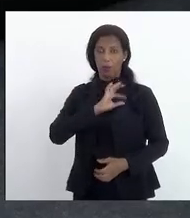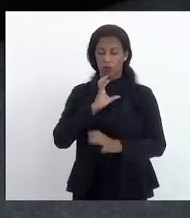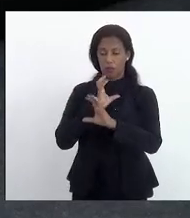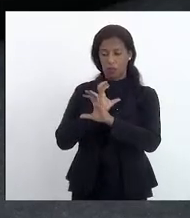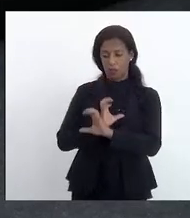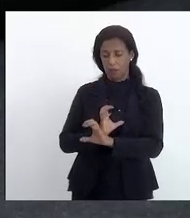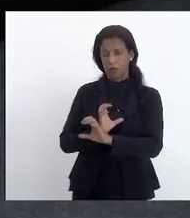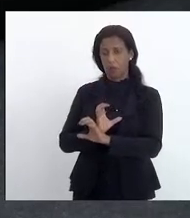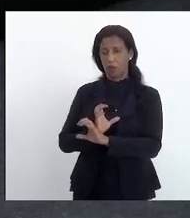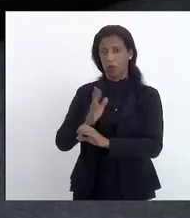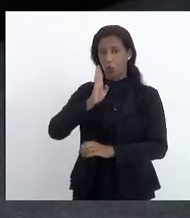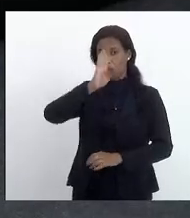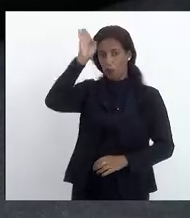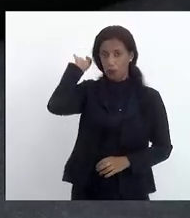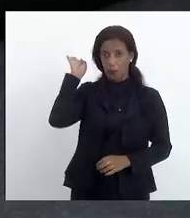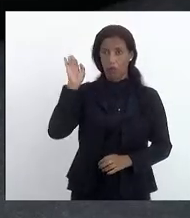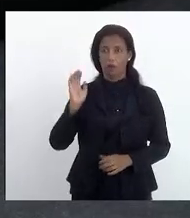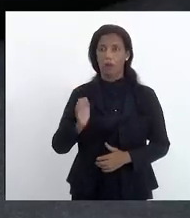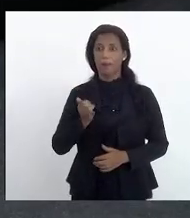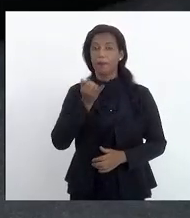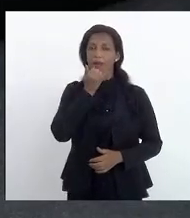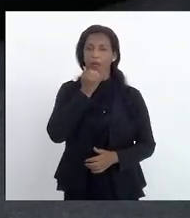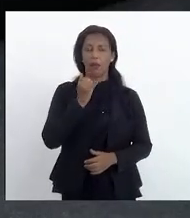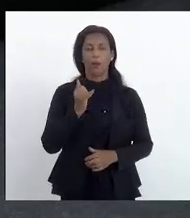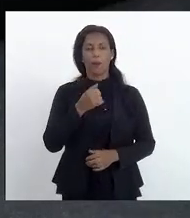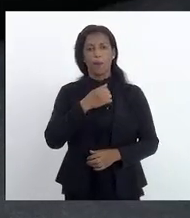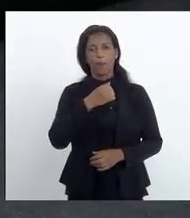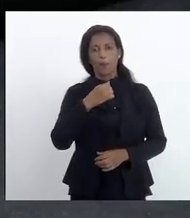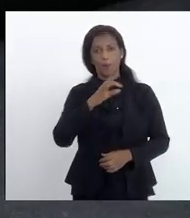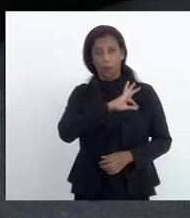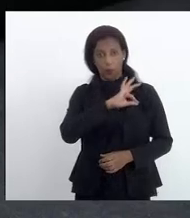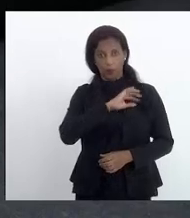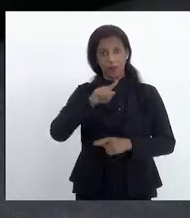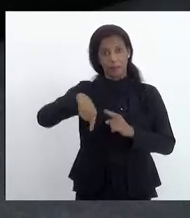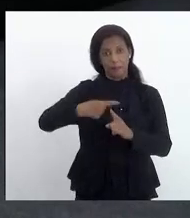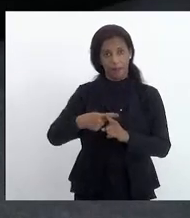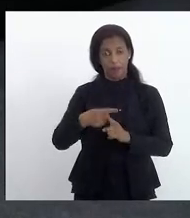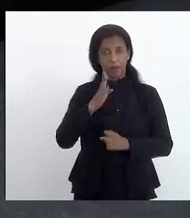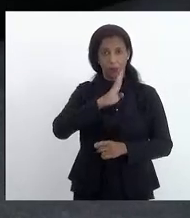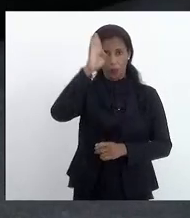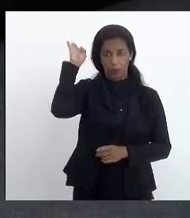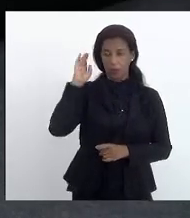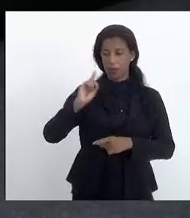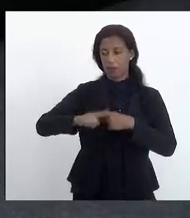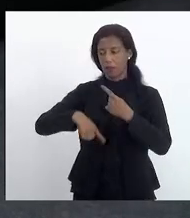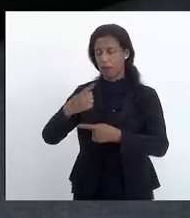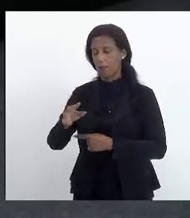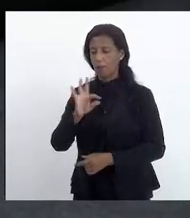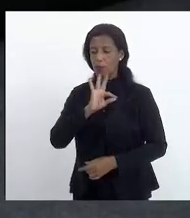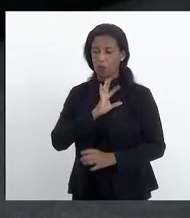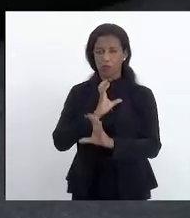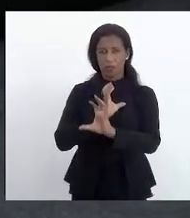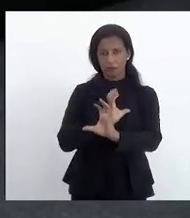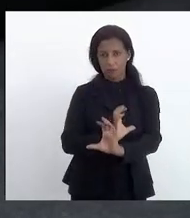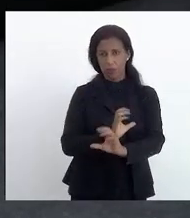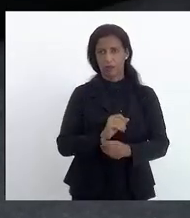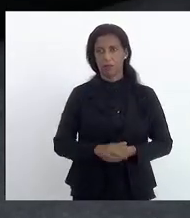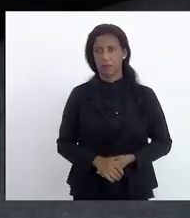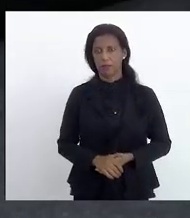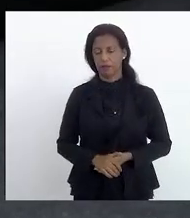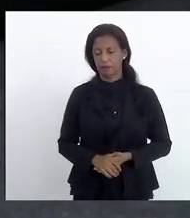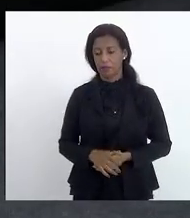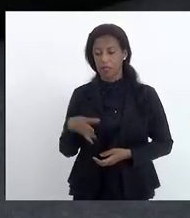Civil e o Corpo de Bombeiros, perdão, Polícia Militar e o Corpo de Bombeiros, e, em seguida, a Polícia Civil. E